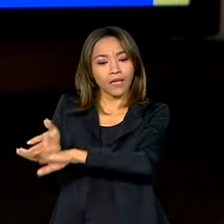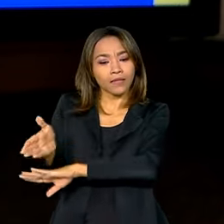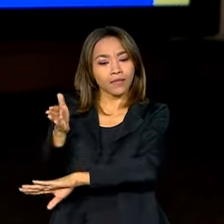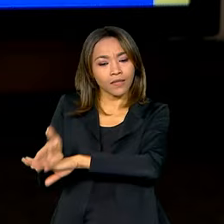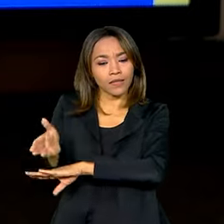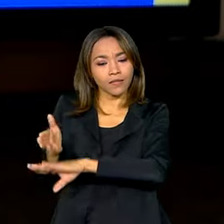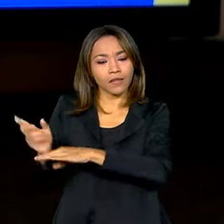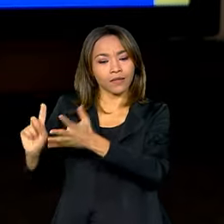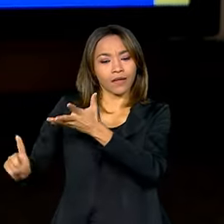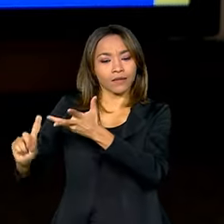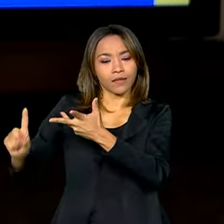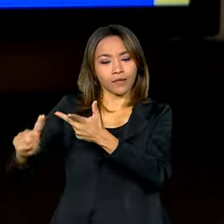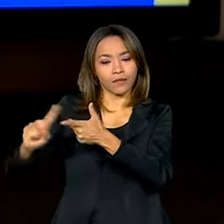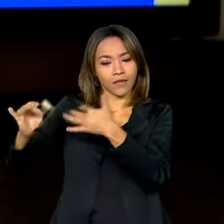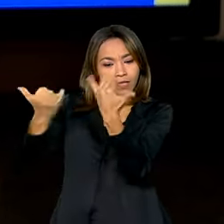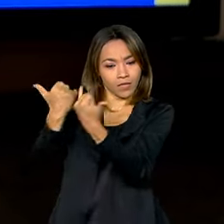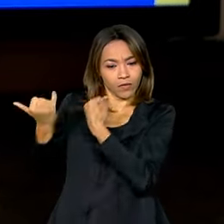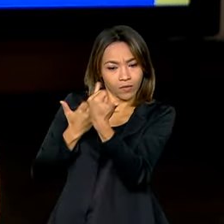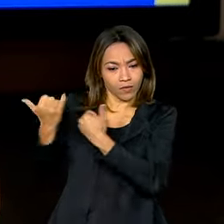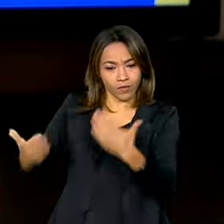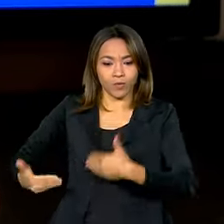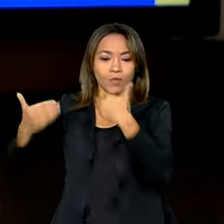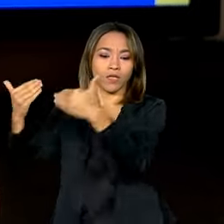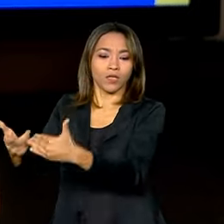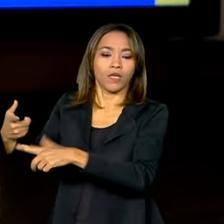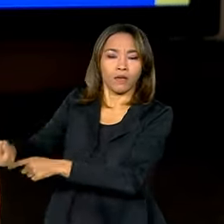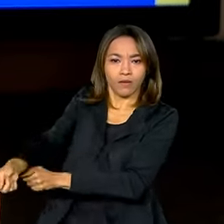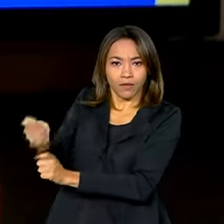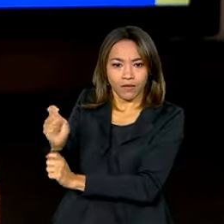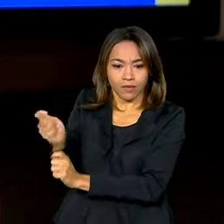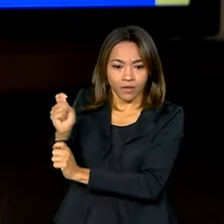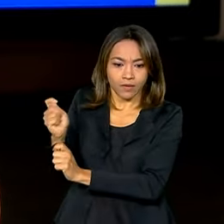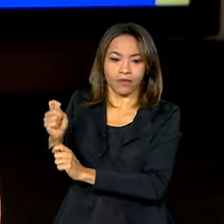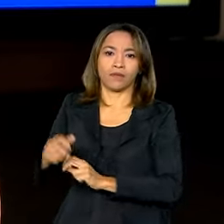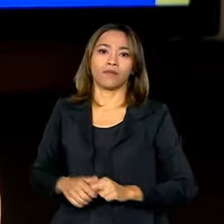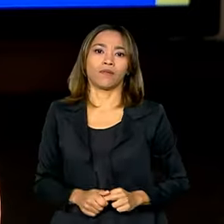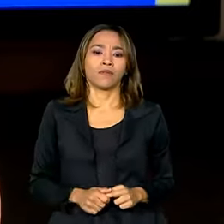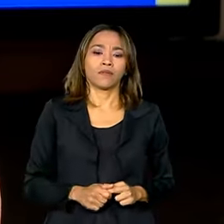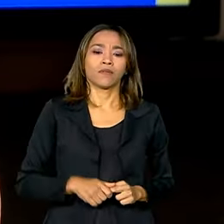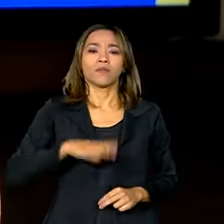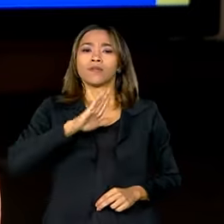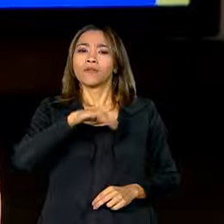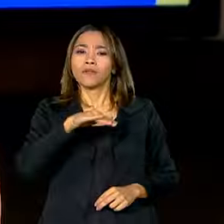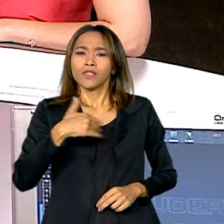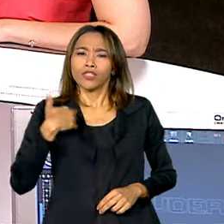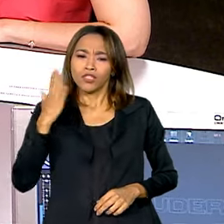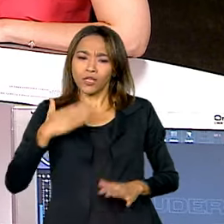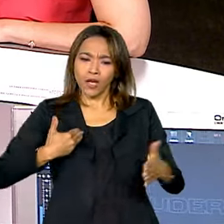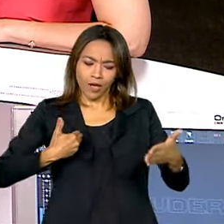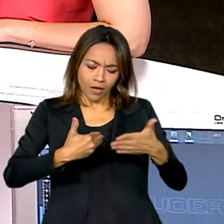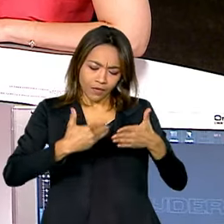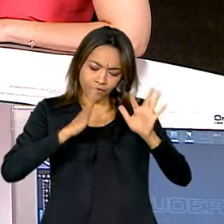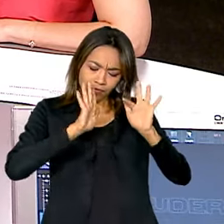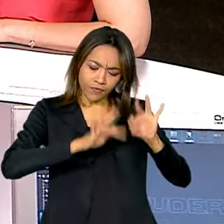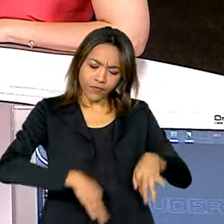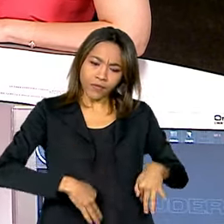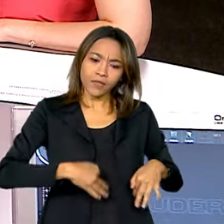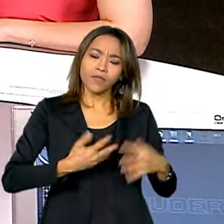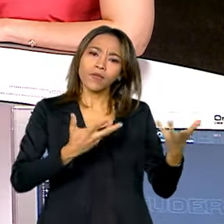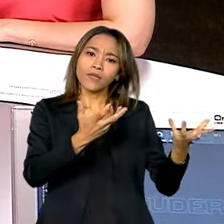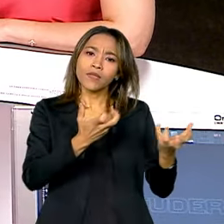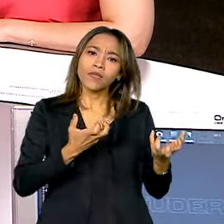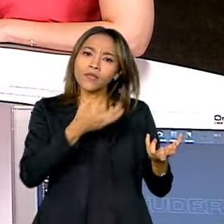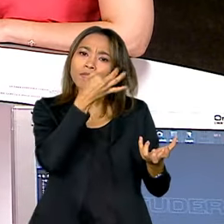as notícias do Ministério da Pesca e Aquicultura. Ministro, queria que o senhor fizesse, estamos chegando na nossa reta final, queria que o senhor fizesse